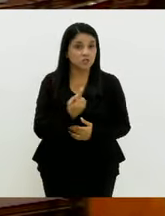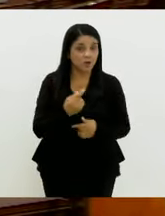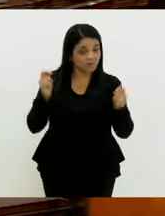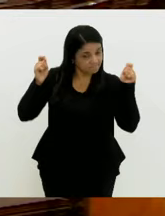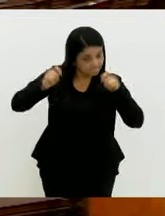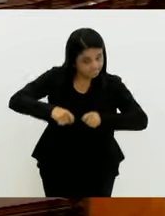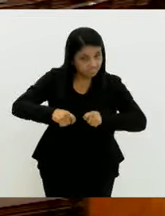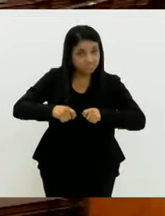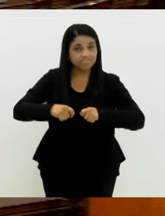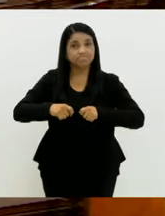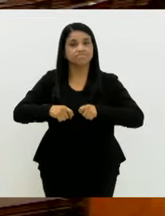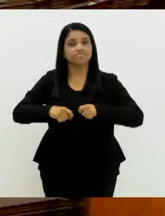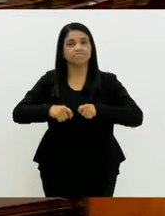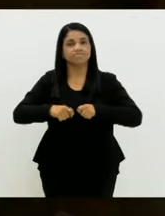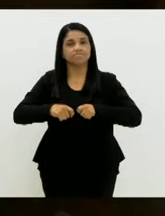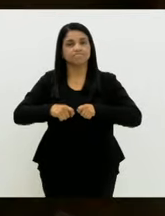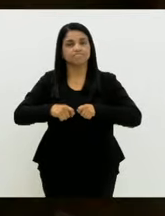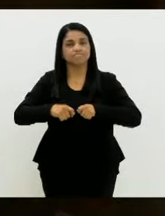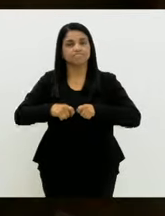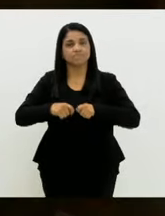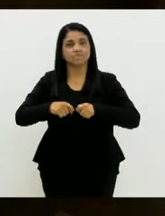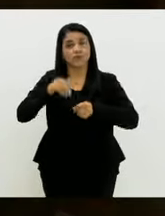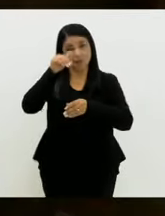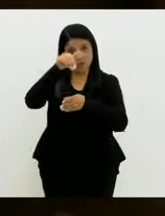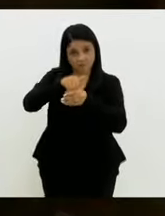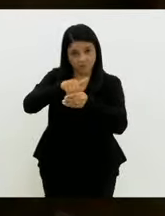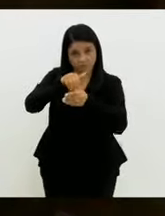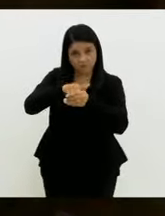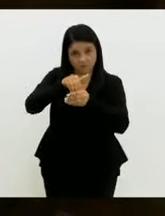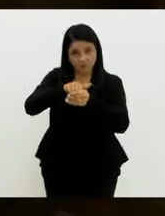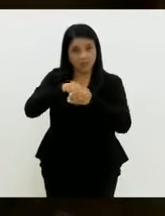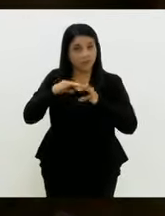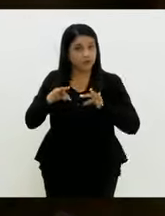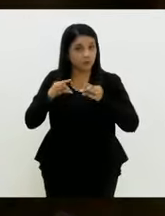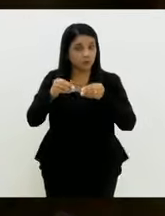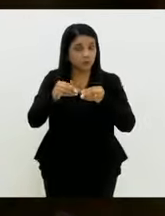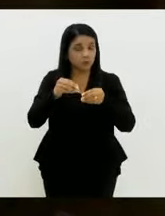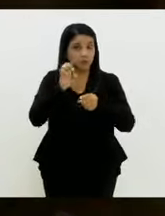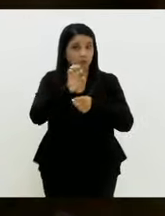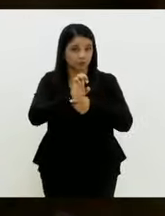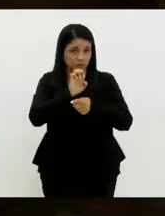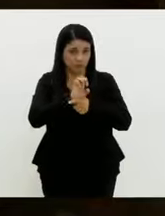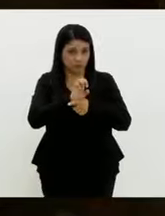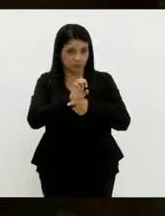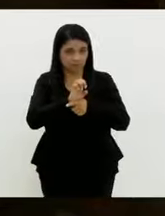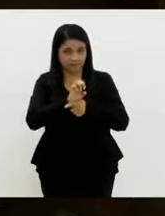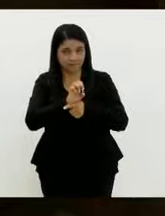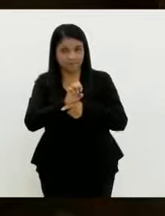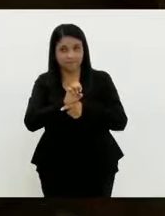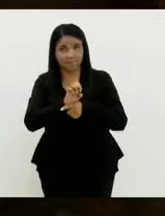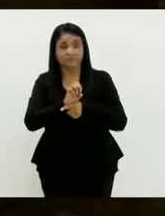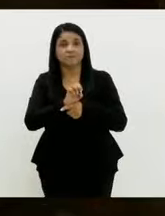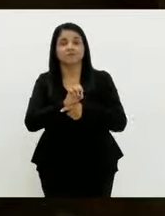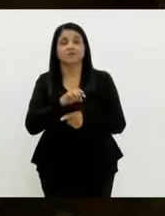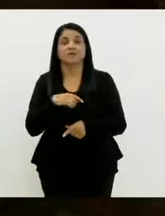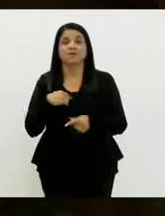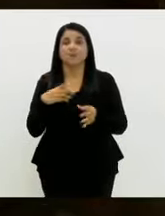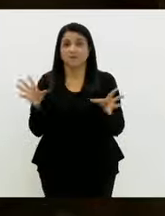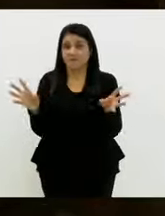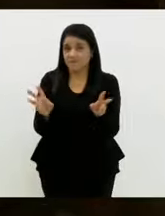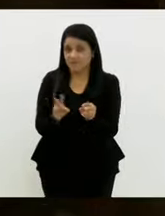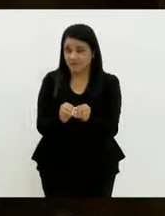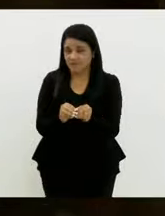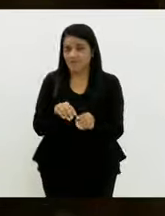capacidade de legislar sobre todo o estado. Para terminar, senhor presidente, nós aqui na